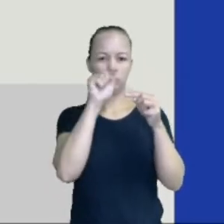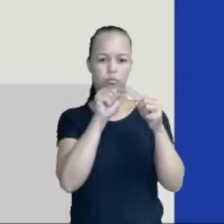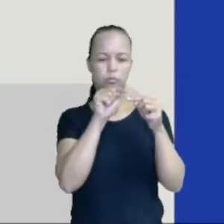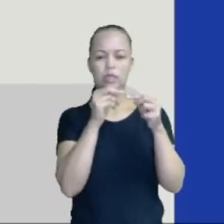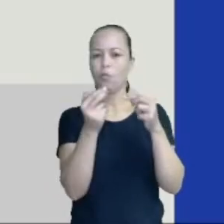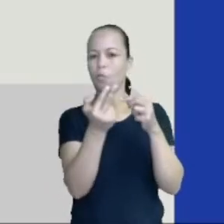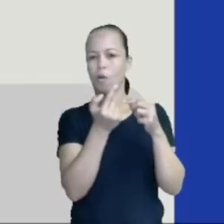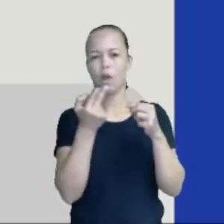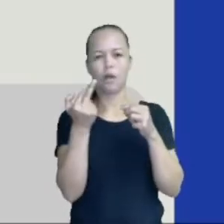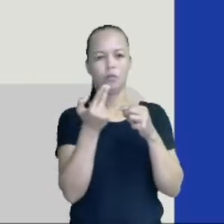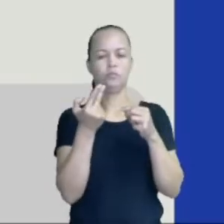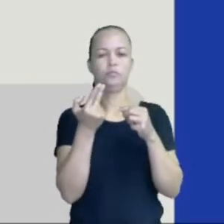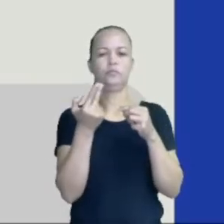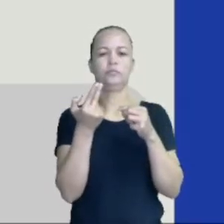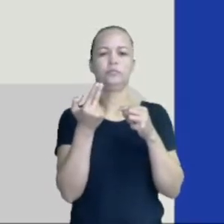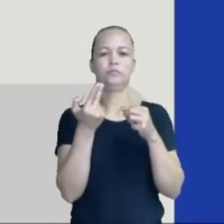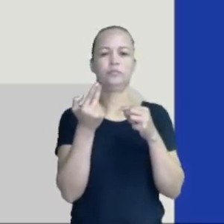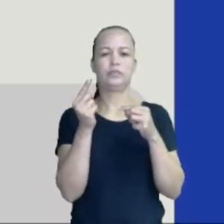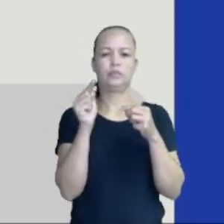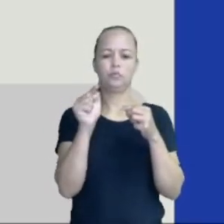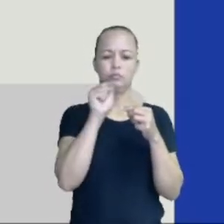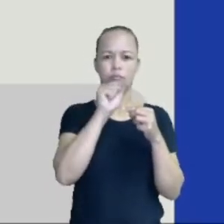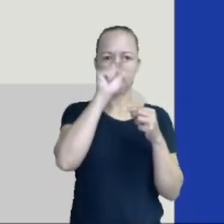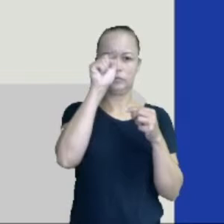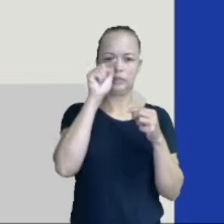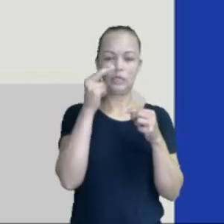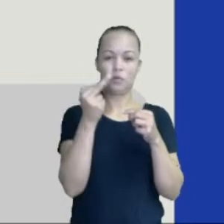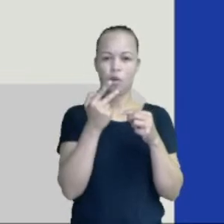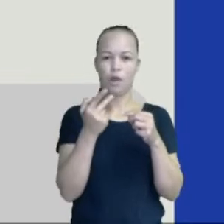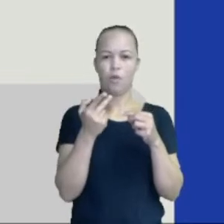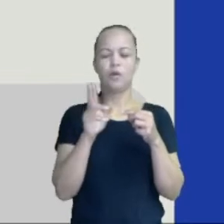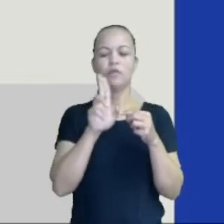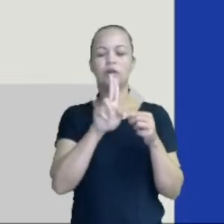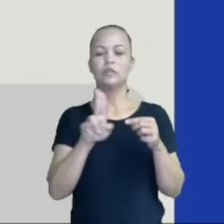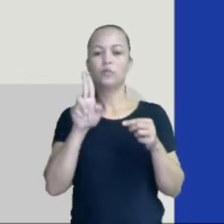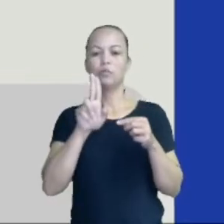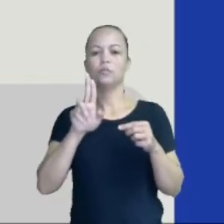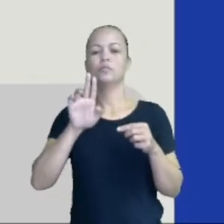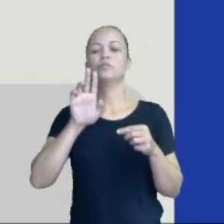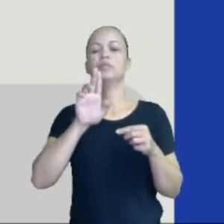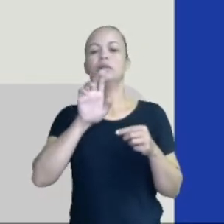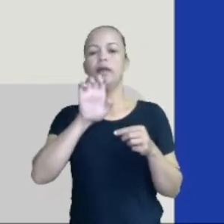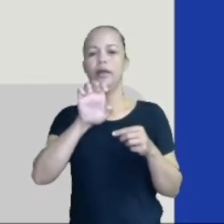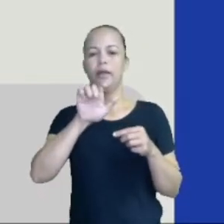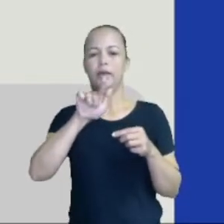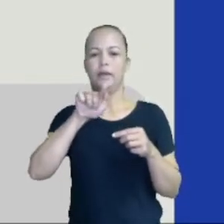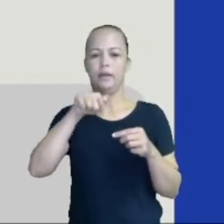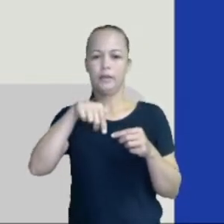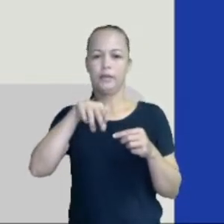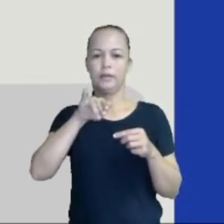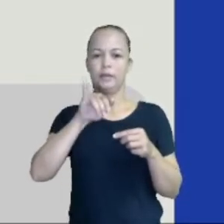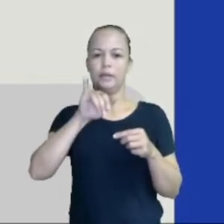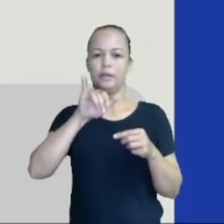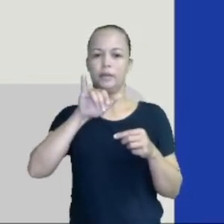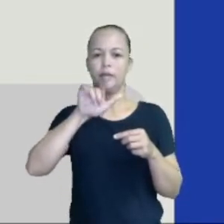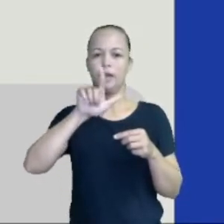iguais. Logo, se tem 3 lados iguais, vai lá para o nome equilátero.